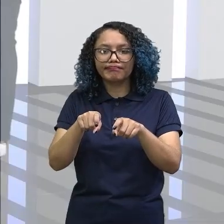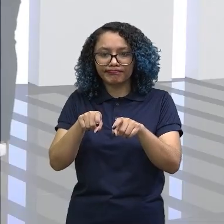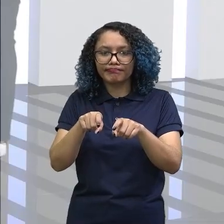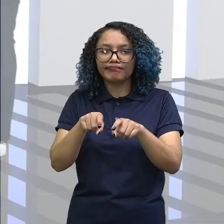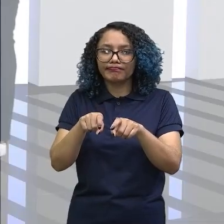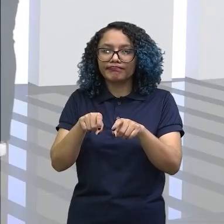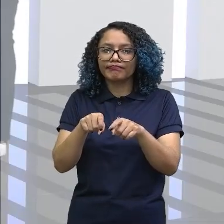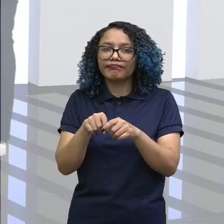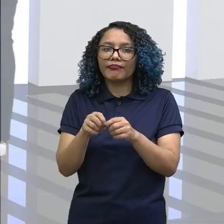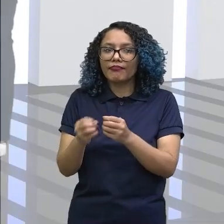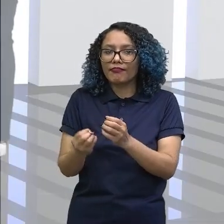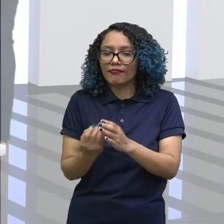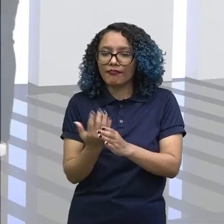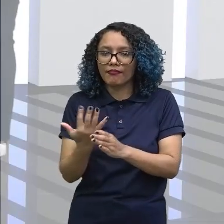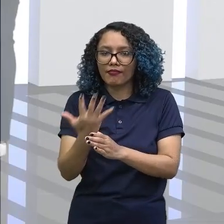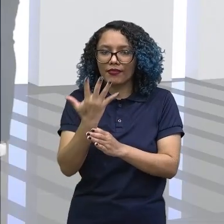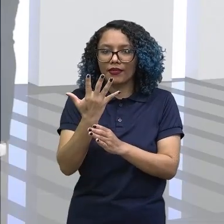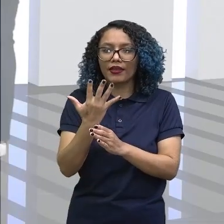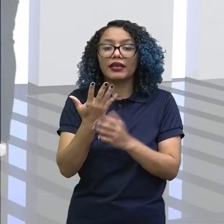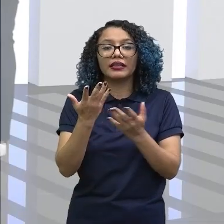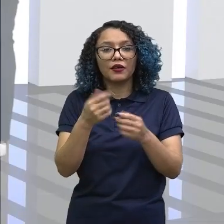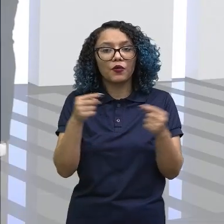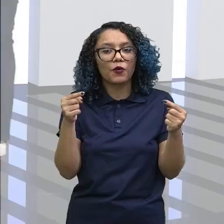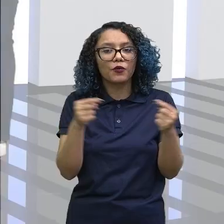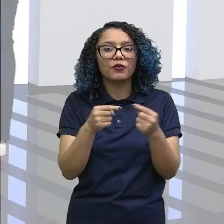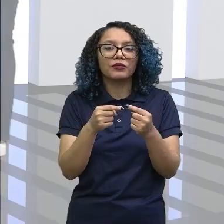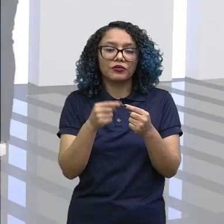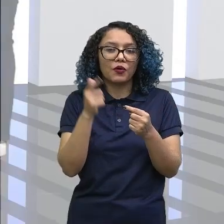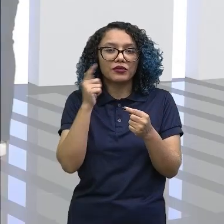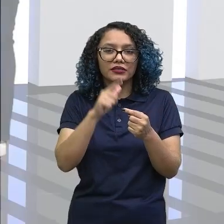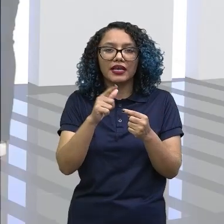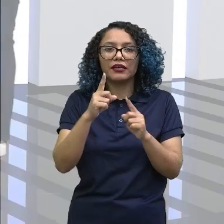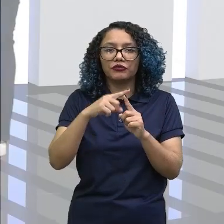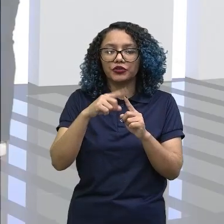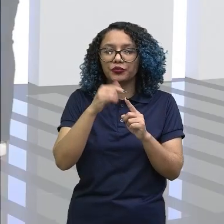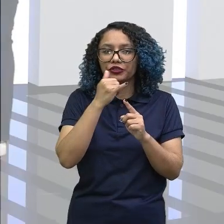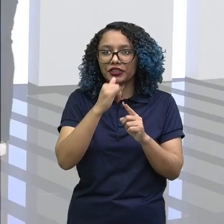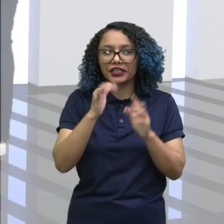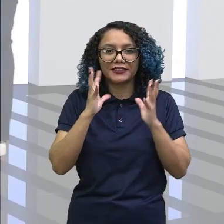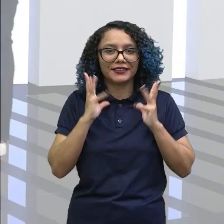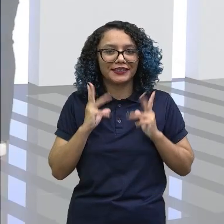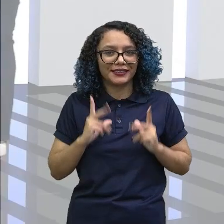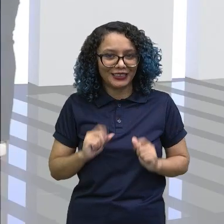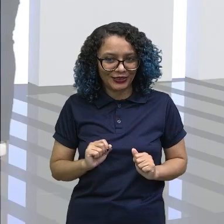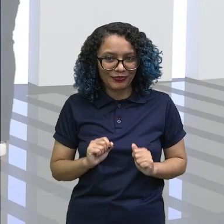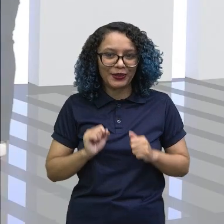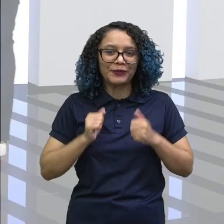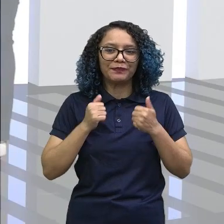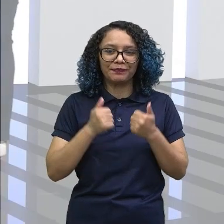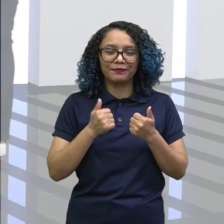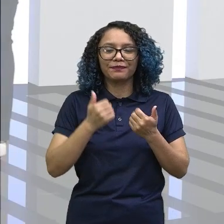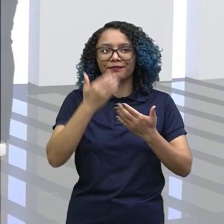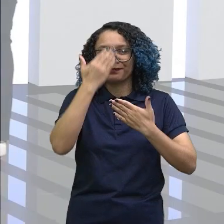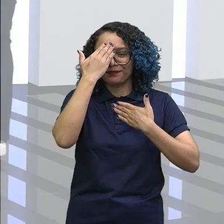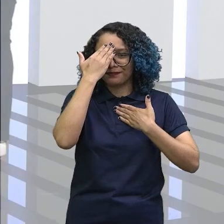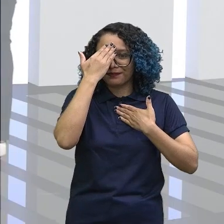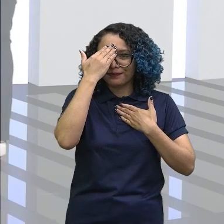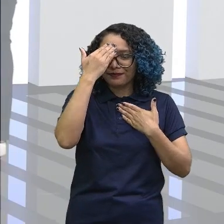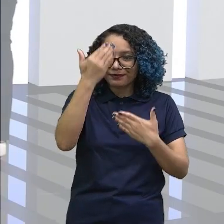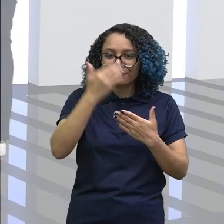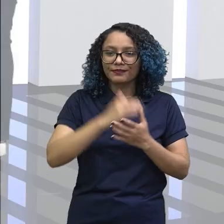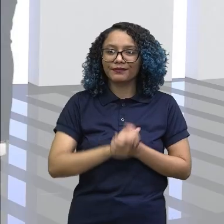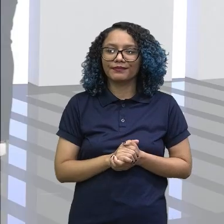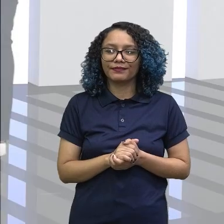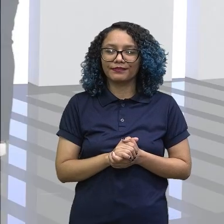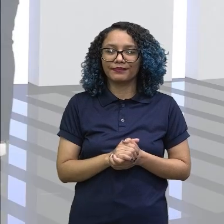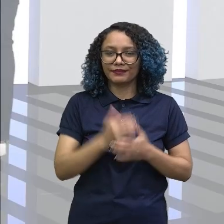teremos uma fonte de energia limpa. Muito obrigada, professora Darlinda Monteiro,